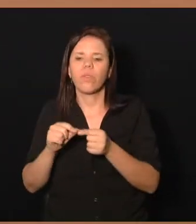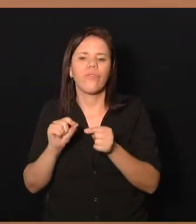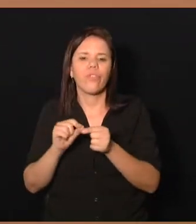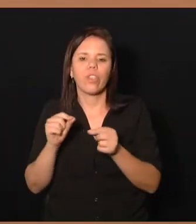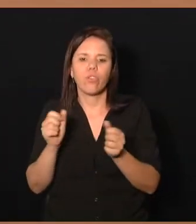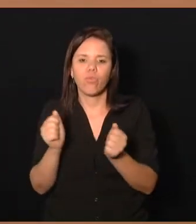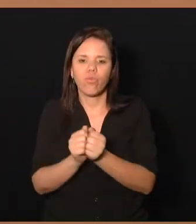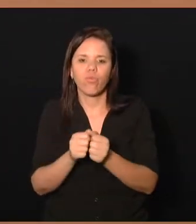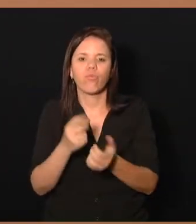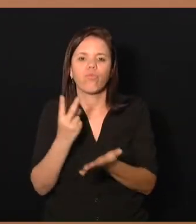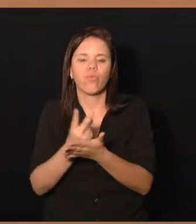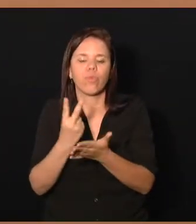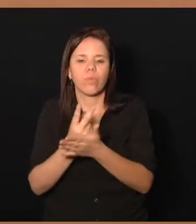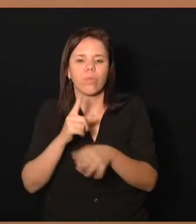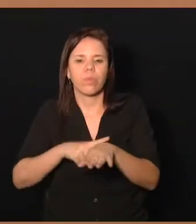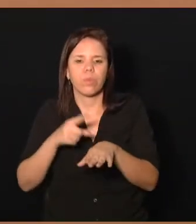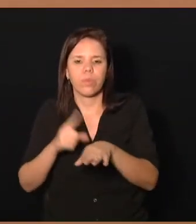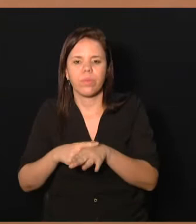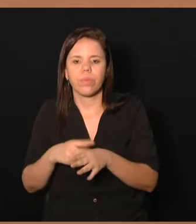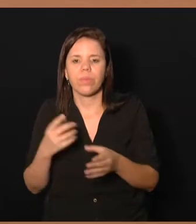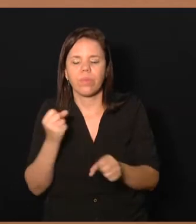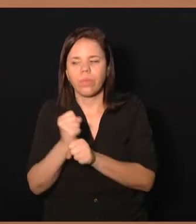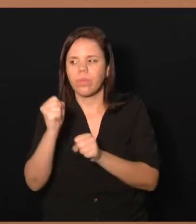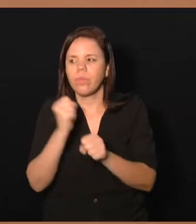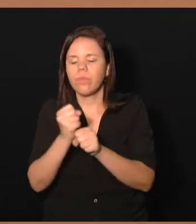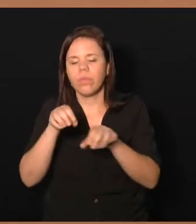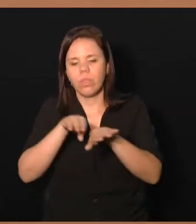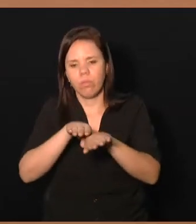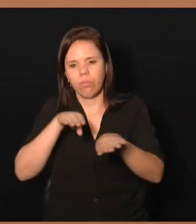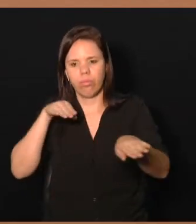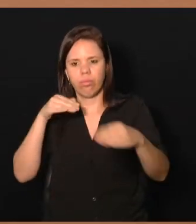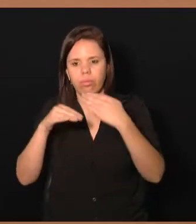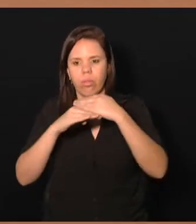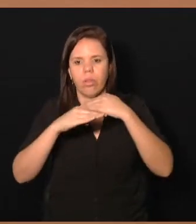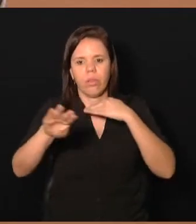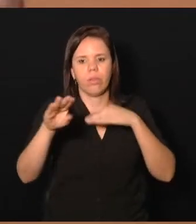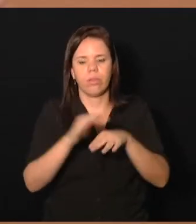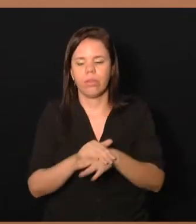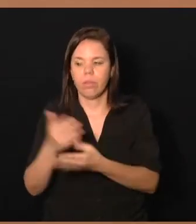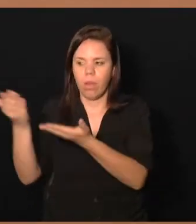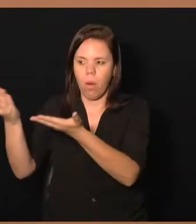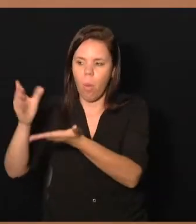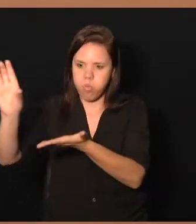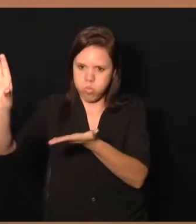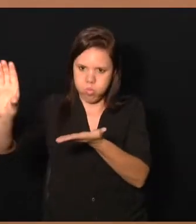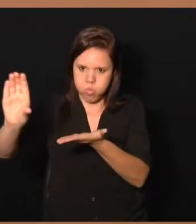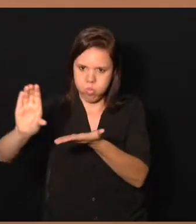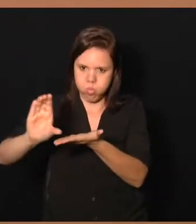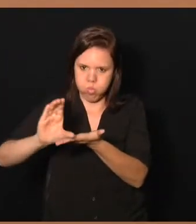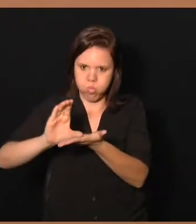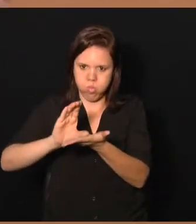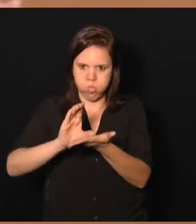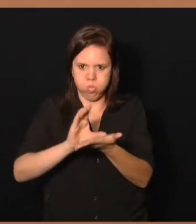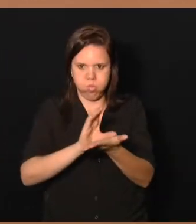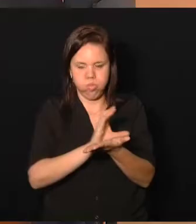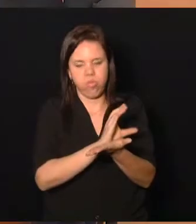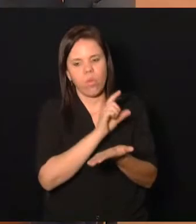juntas? Porque Campinas, ela recebeu uma obra do PAC, né, que é